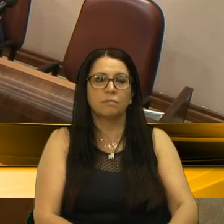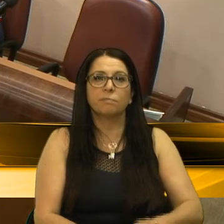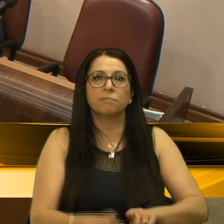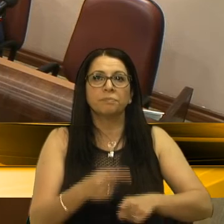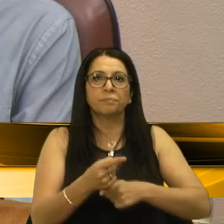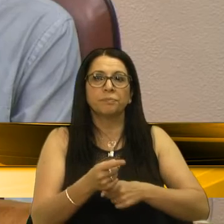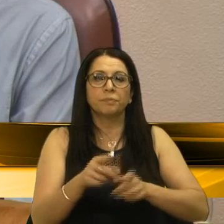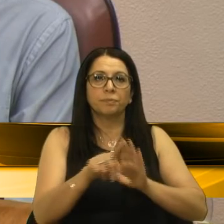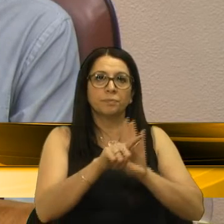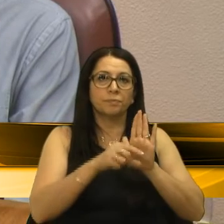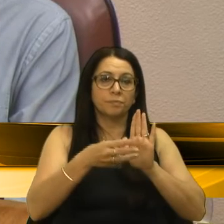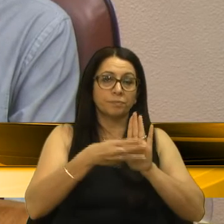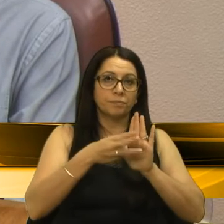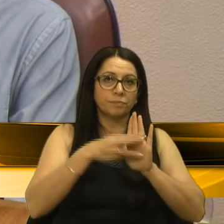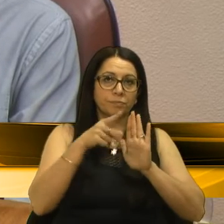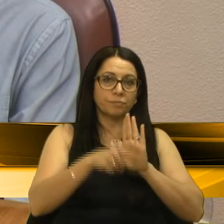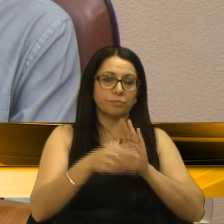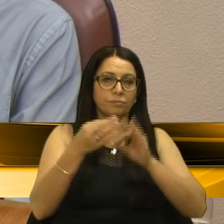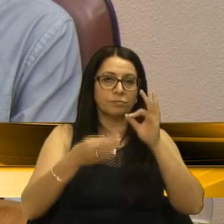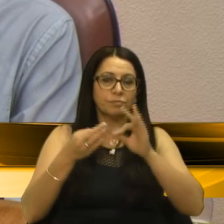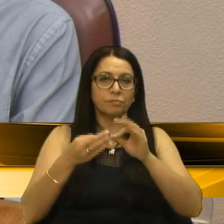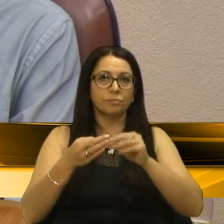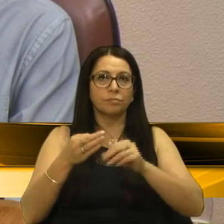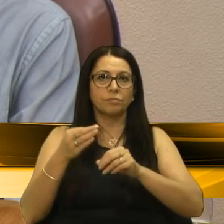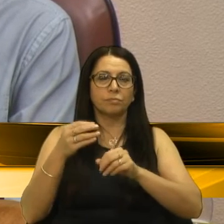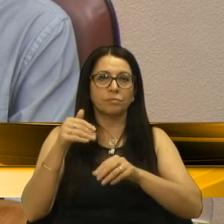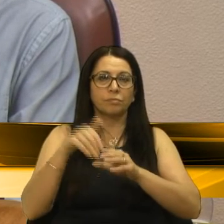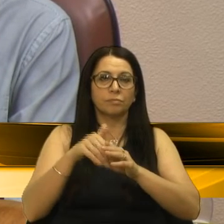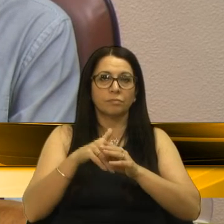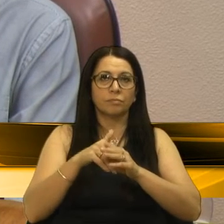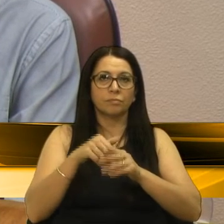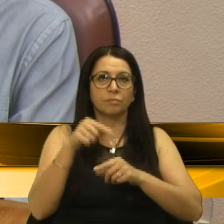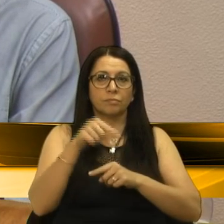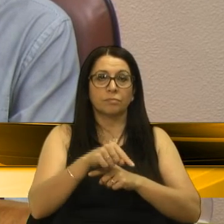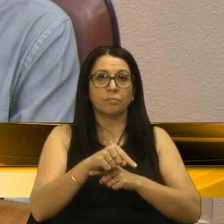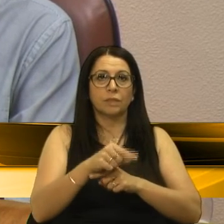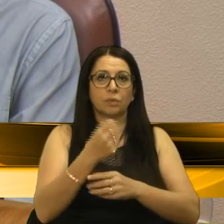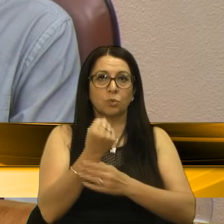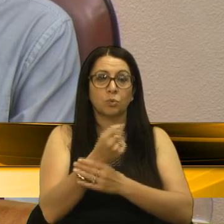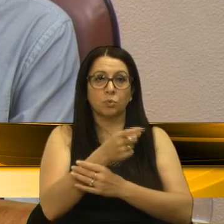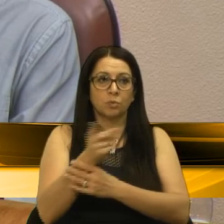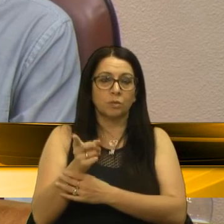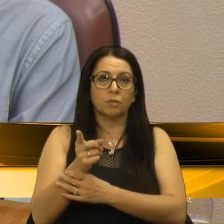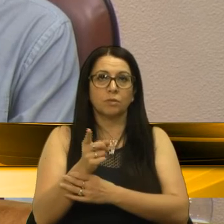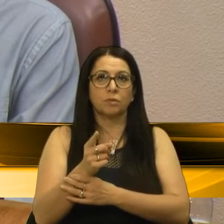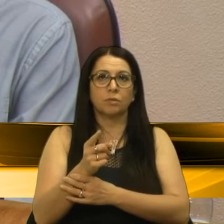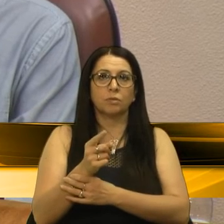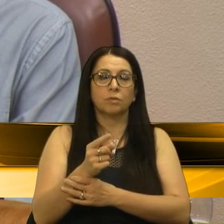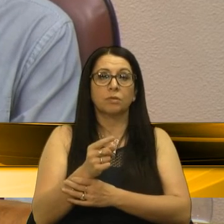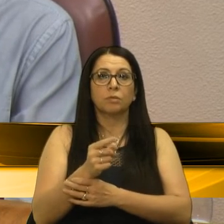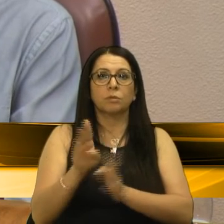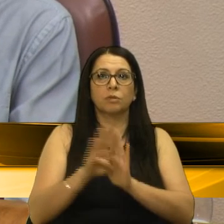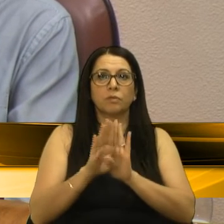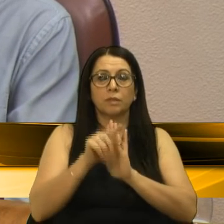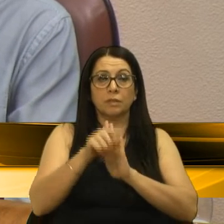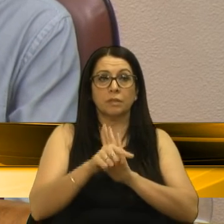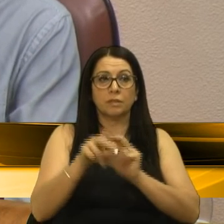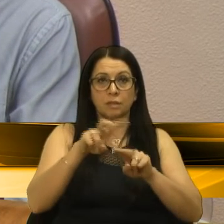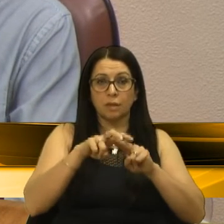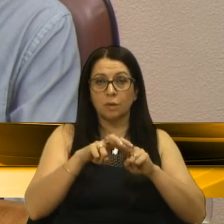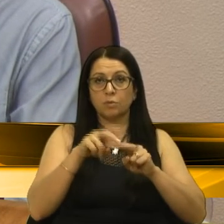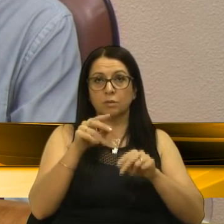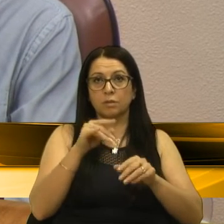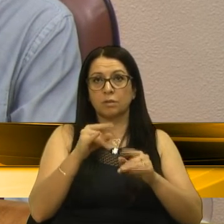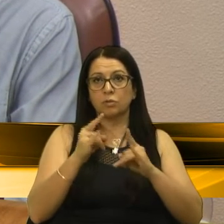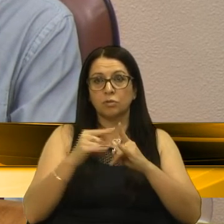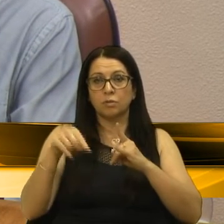Parágrafo 3º. Serão processadas e julgadas na Justiça Estadual no foro do domicílio dos segurados ou beneficiários as causas em que forem parte da instituição